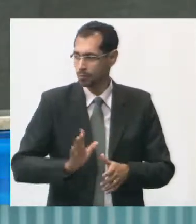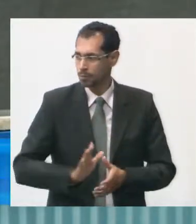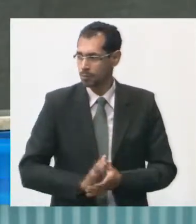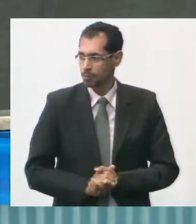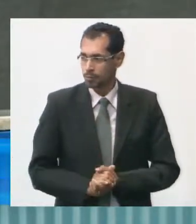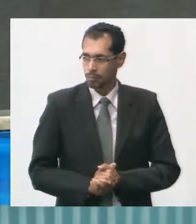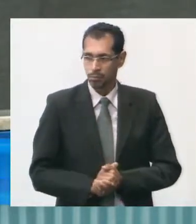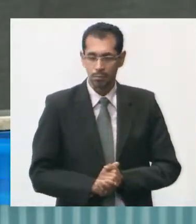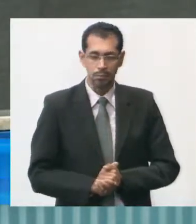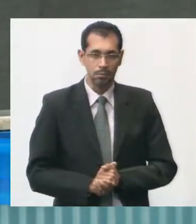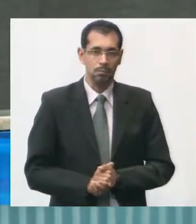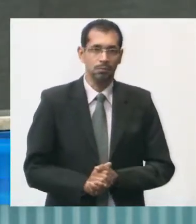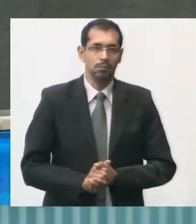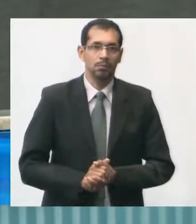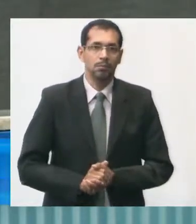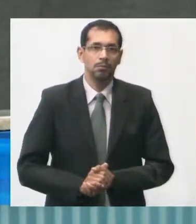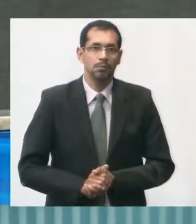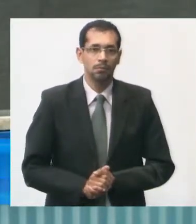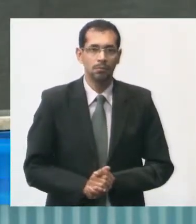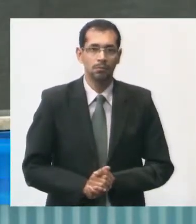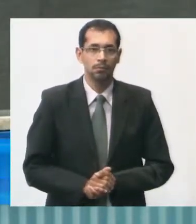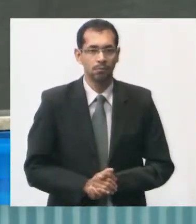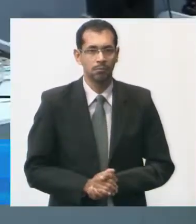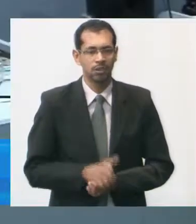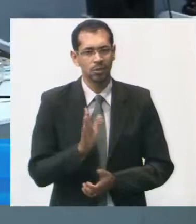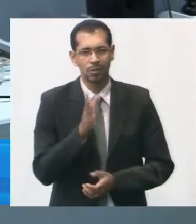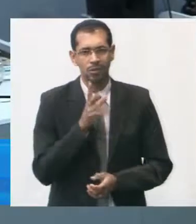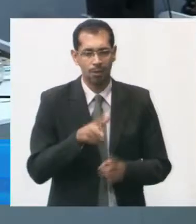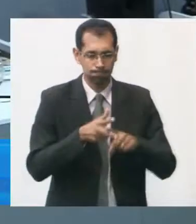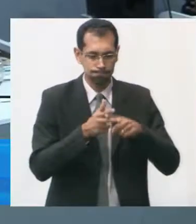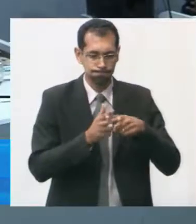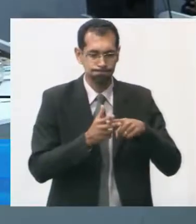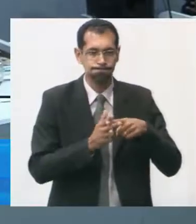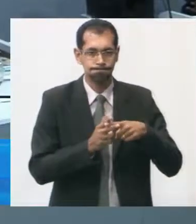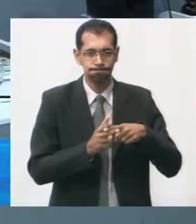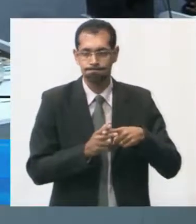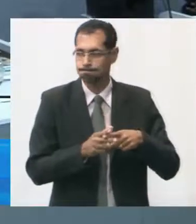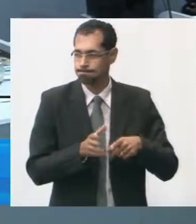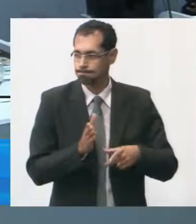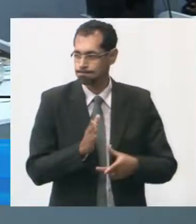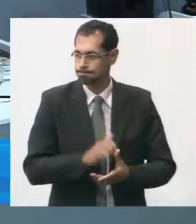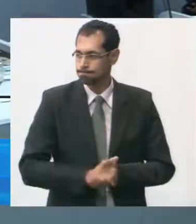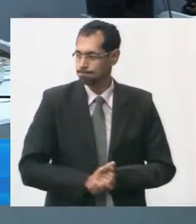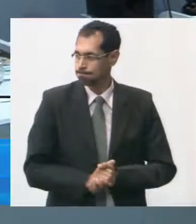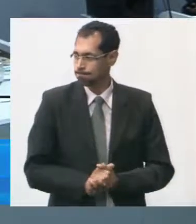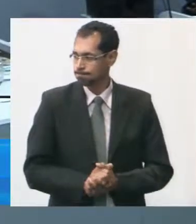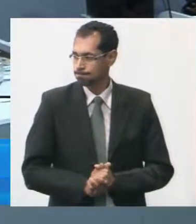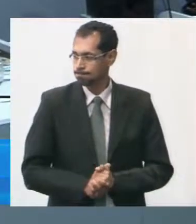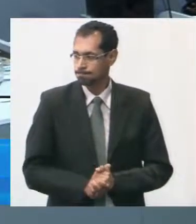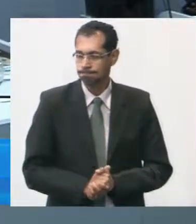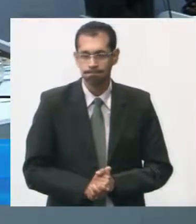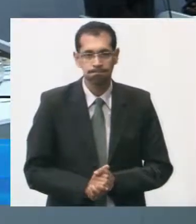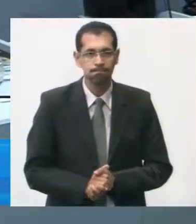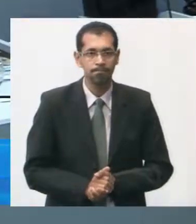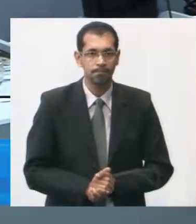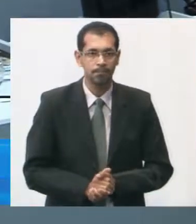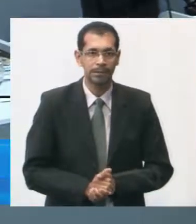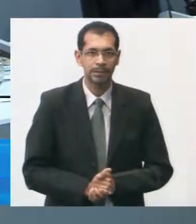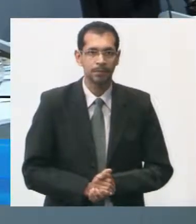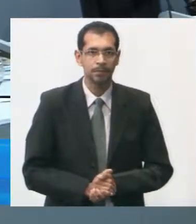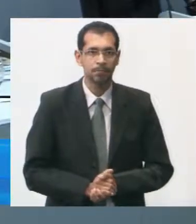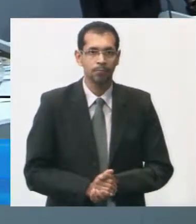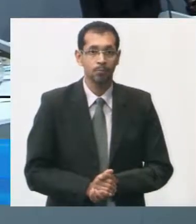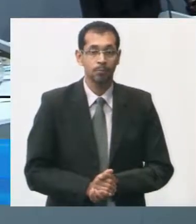retificado? Já foi. Eu estou com uma informação, ele não foi homologado ainda não. Estou com o contrato ali. Okay,